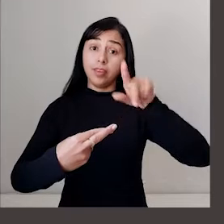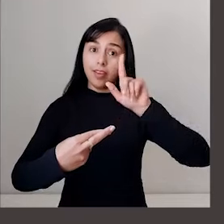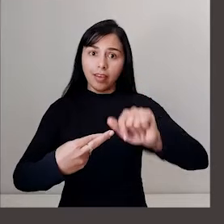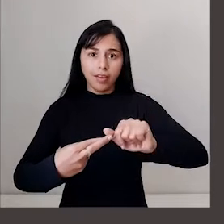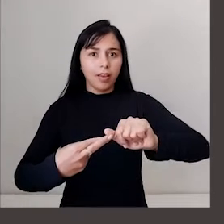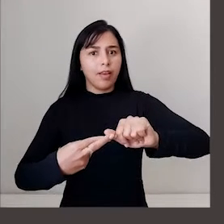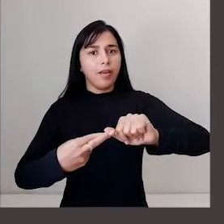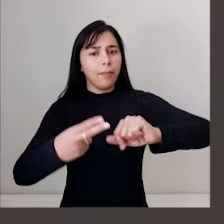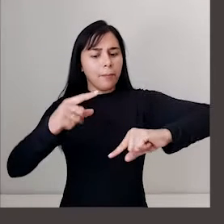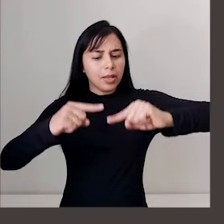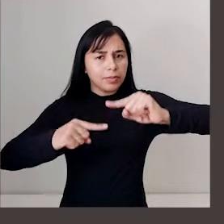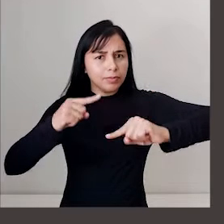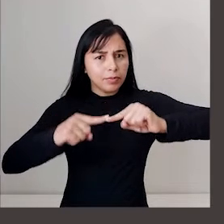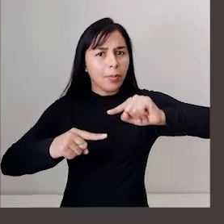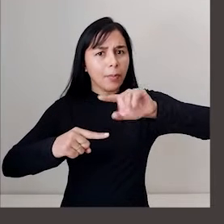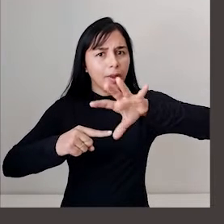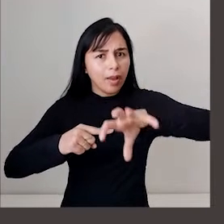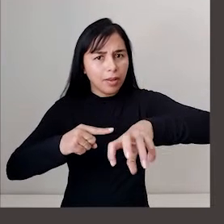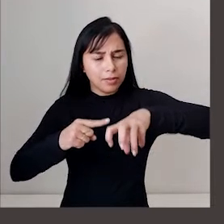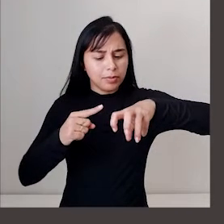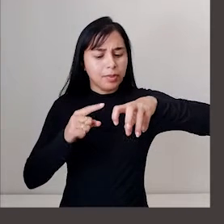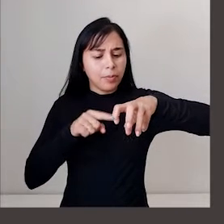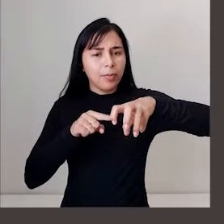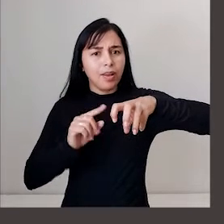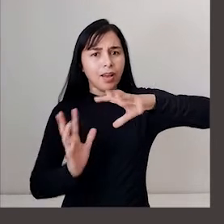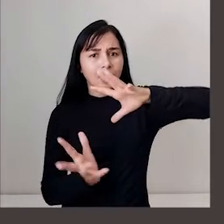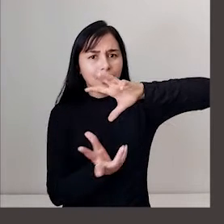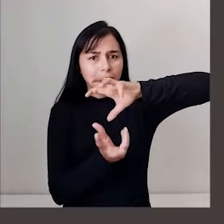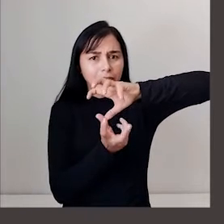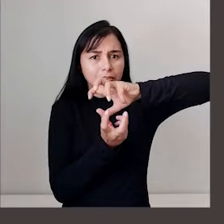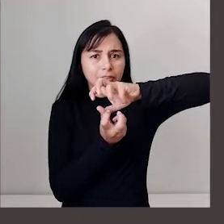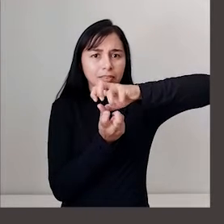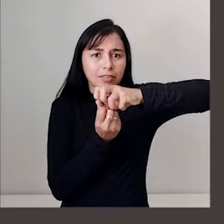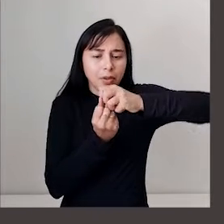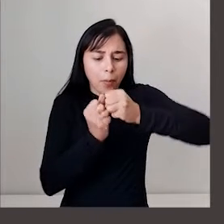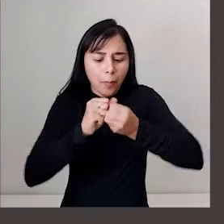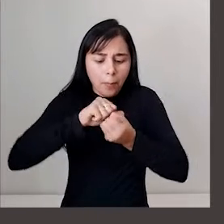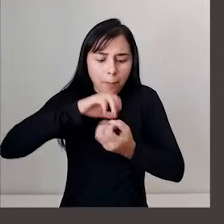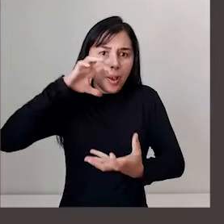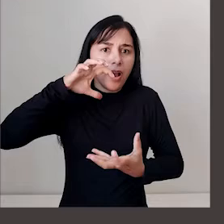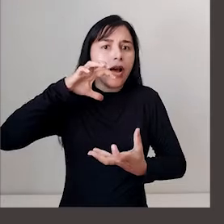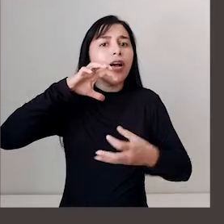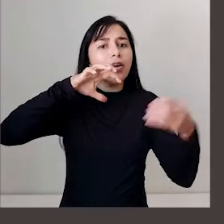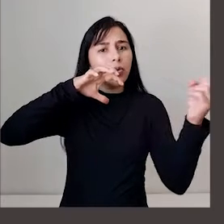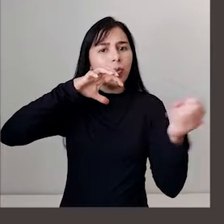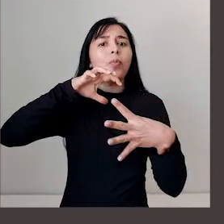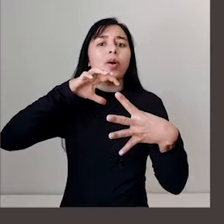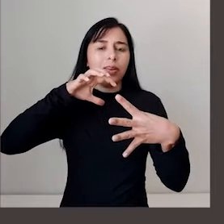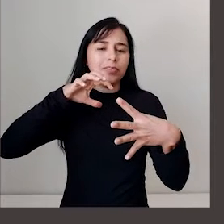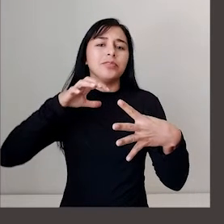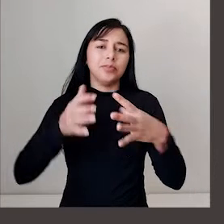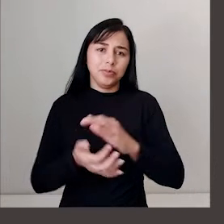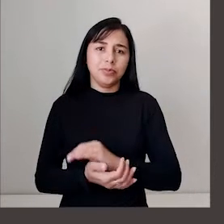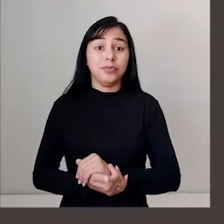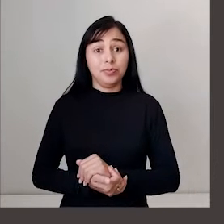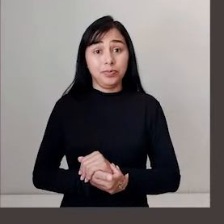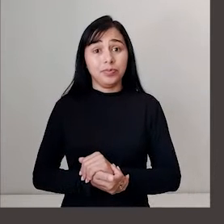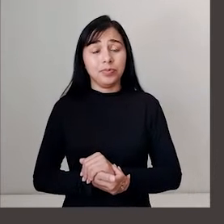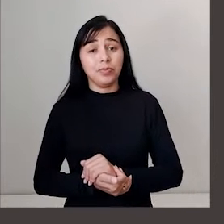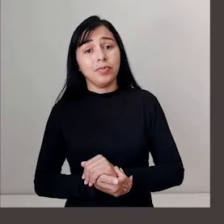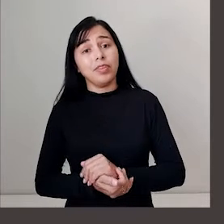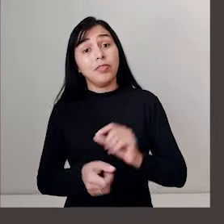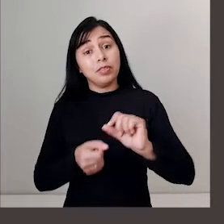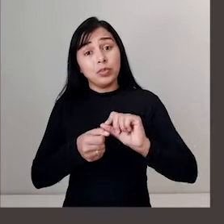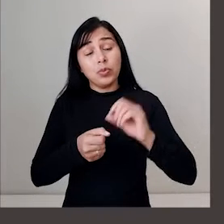você transformar aquela matéria, fazendo um novo componente, fazendo um